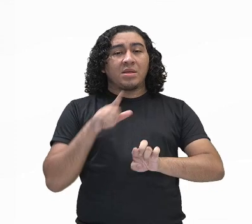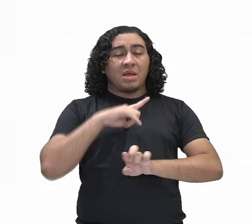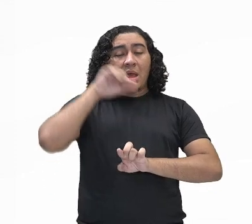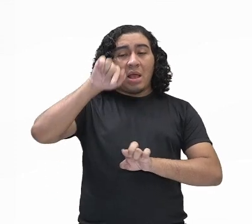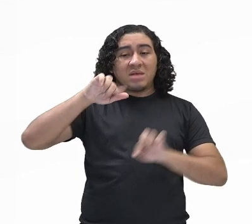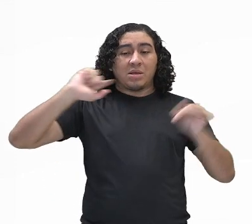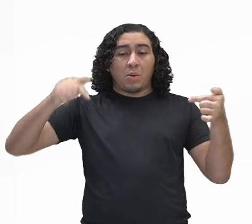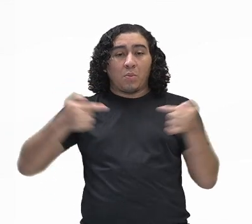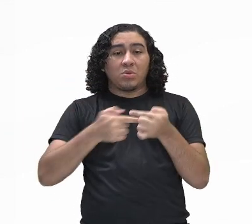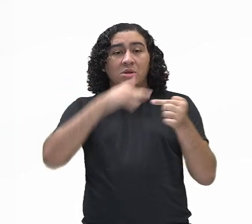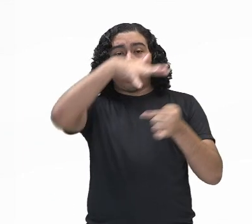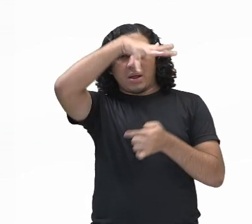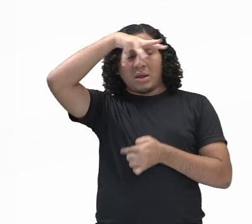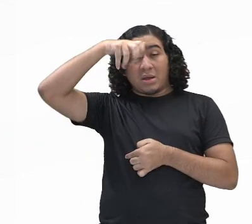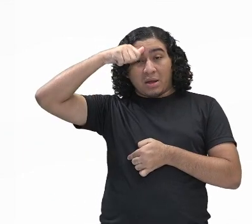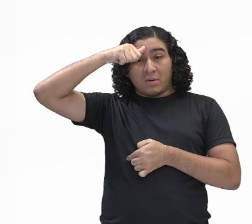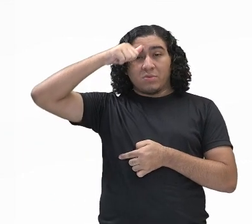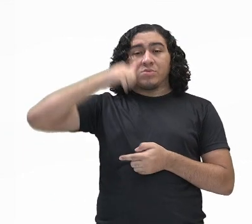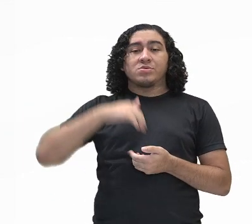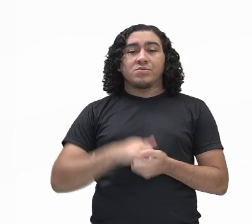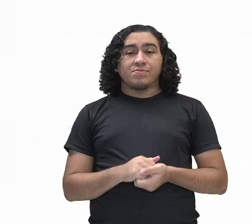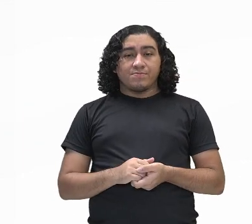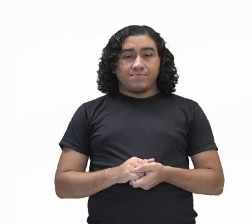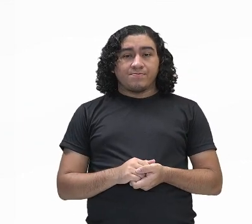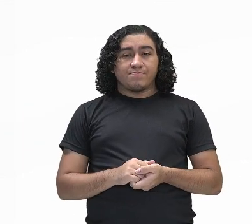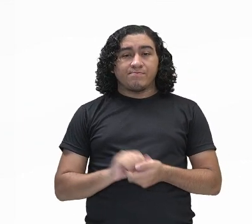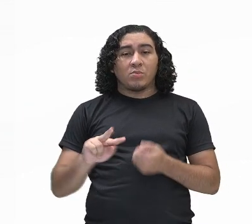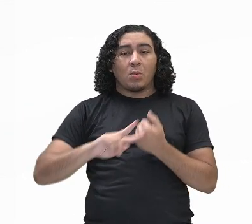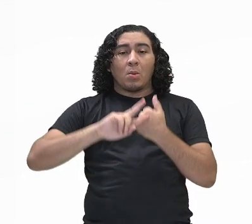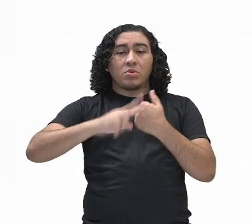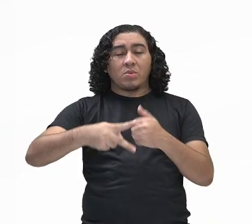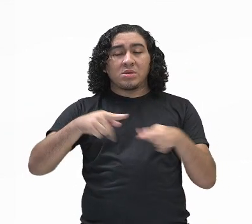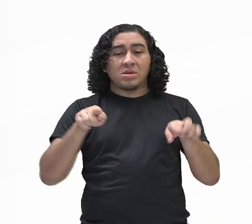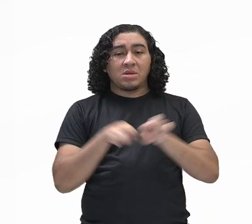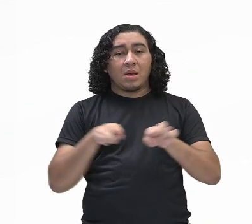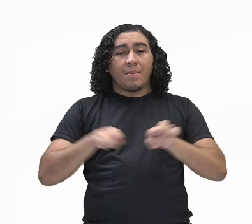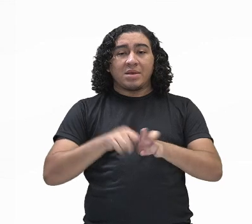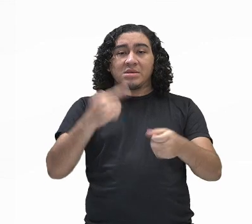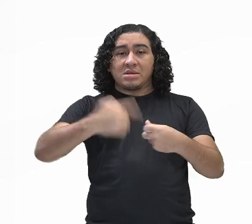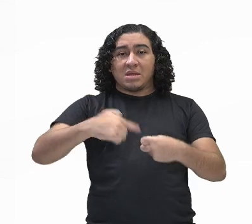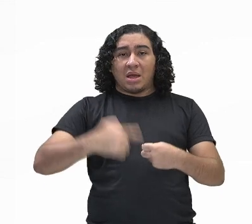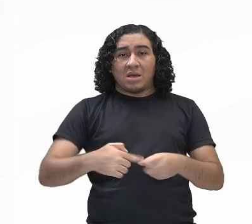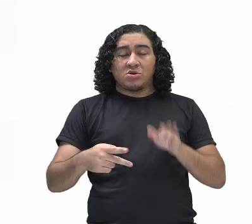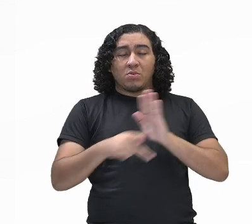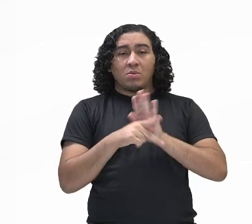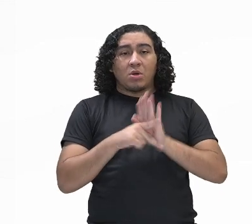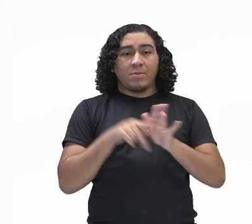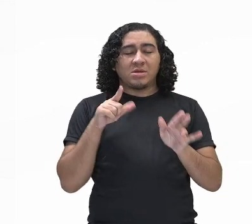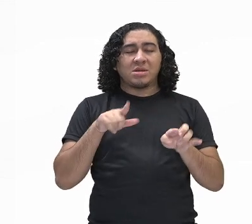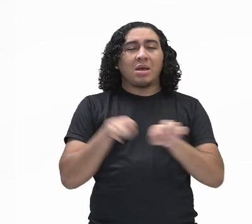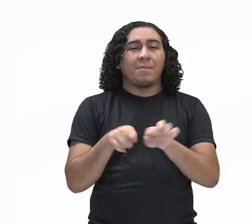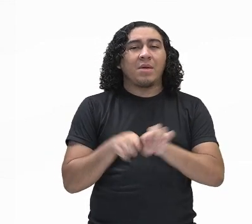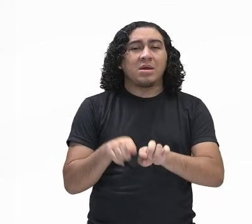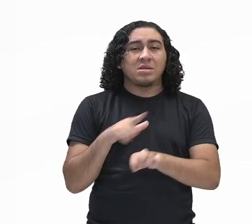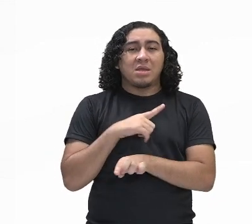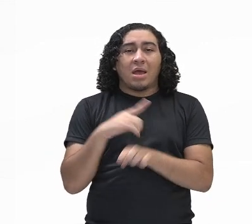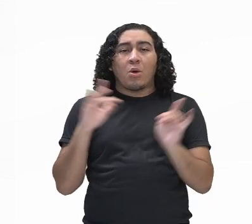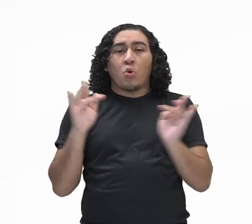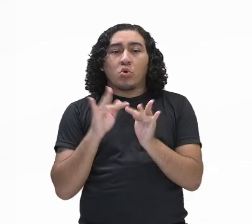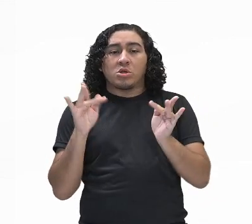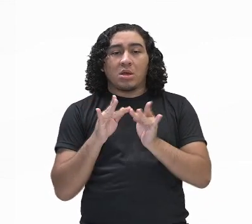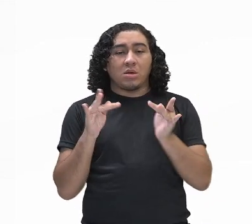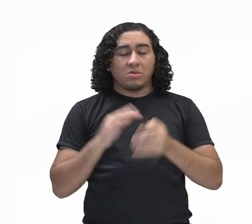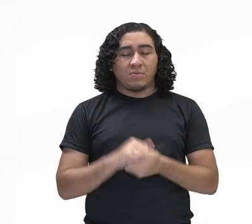de Manaus e, consequentemente, as cidades ou municípios que também fazem parte, né, e